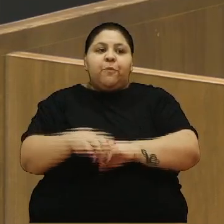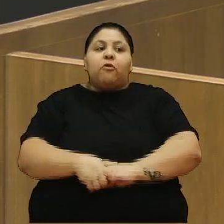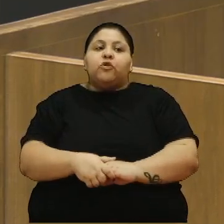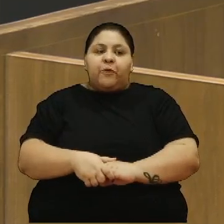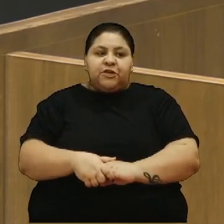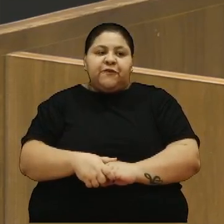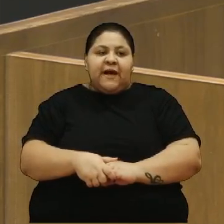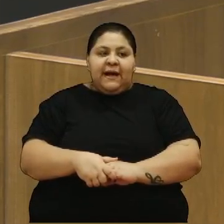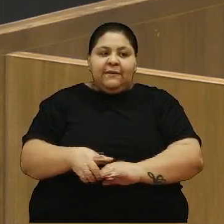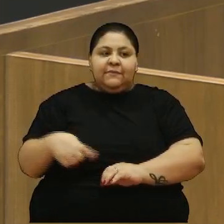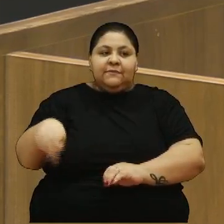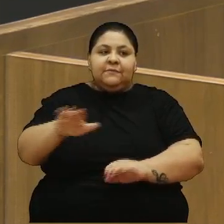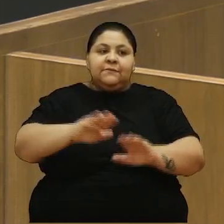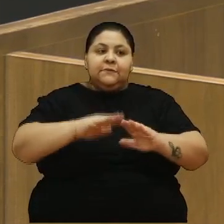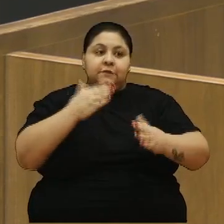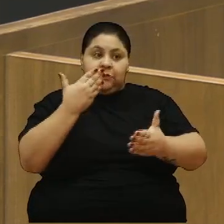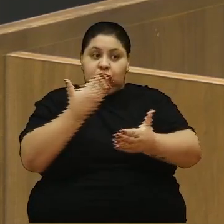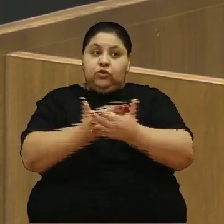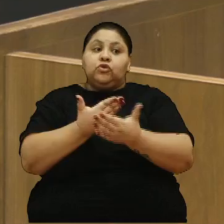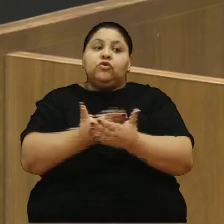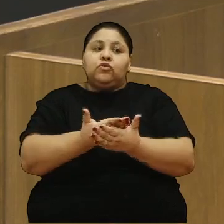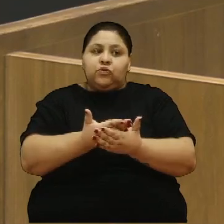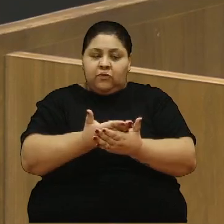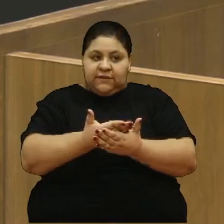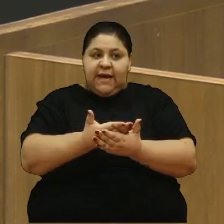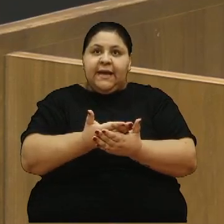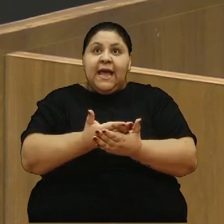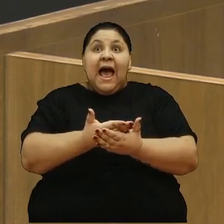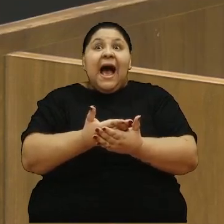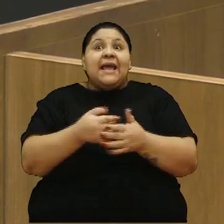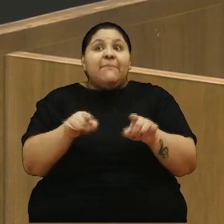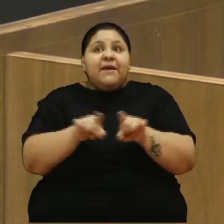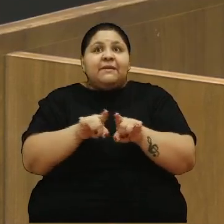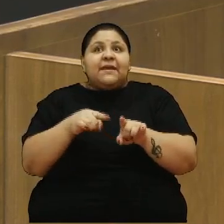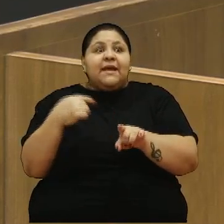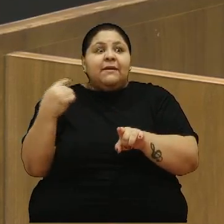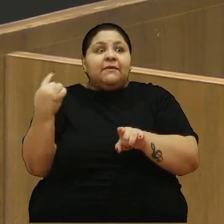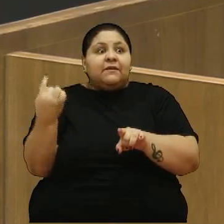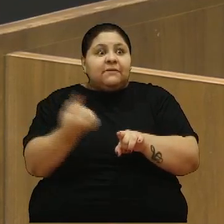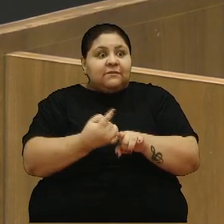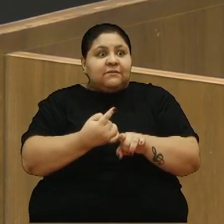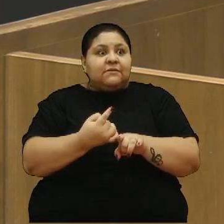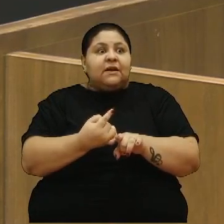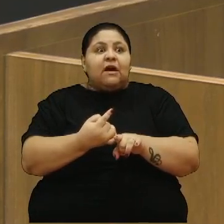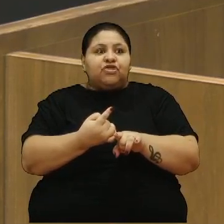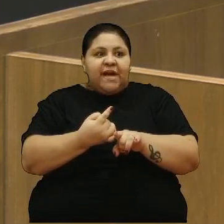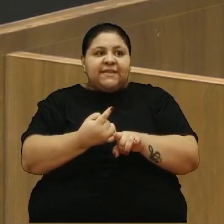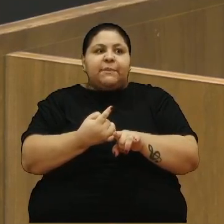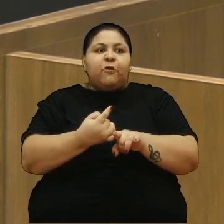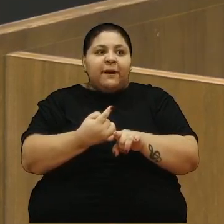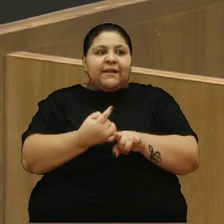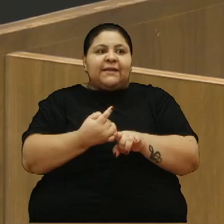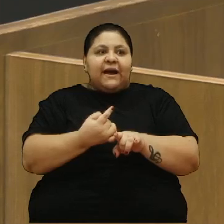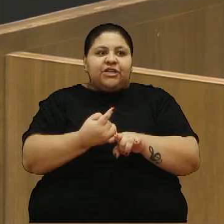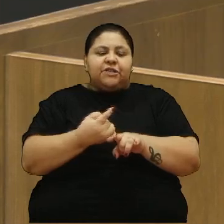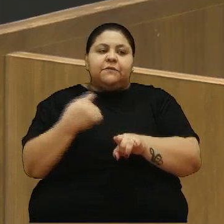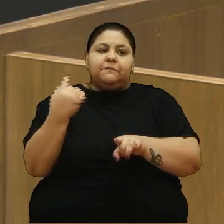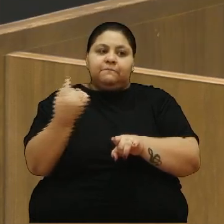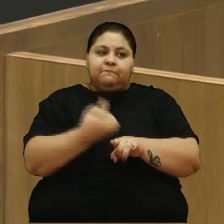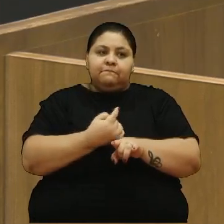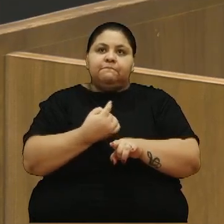mataram na escola lá em Estação, né, perto de Santa Maria, acho que foi a semana passada. Bom, aquele